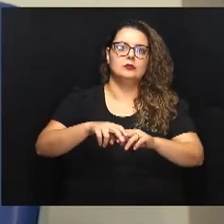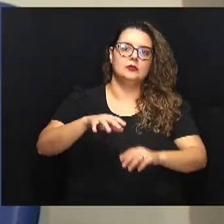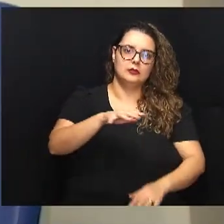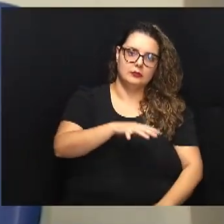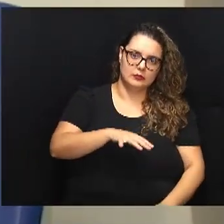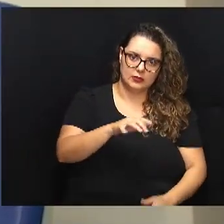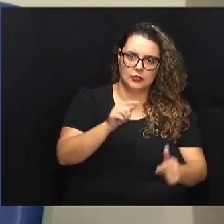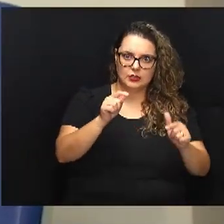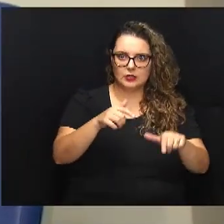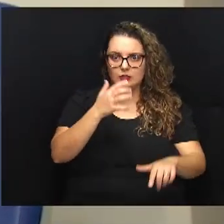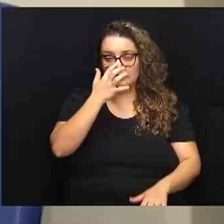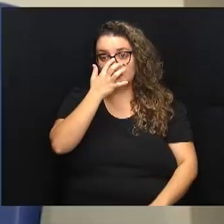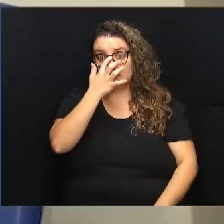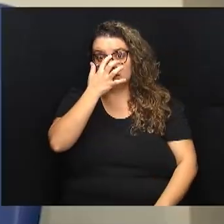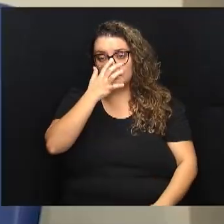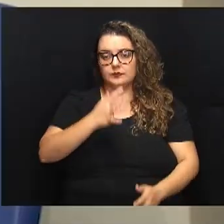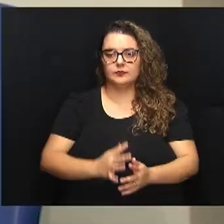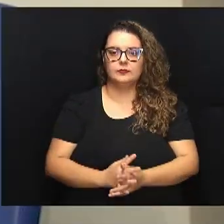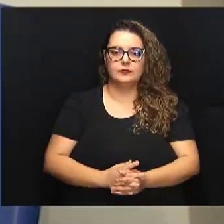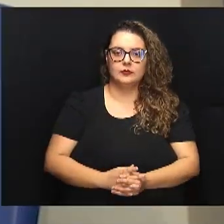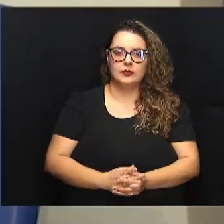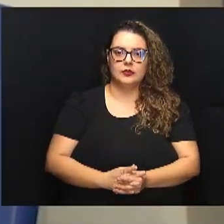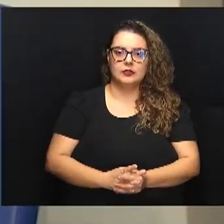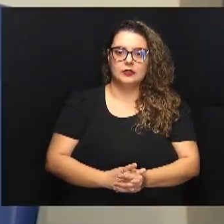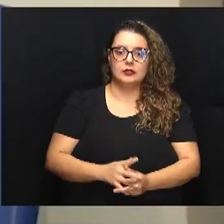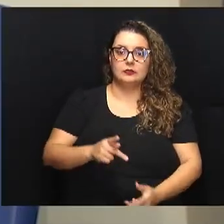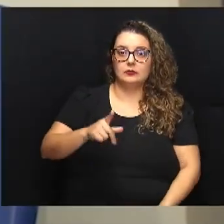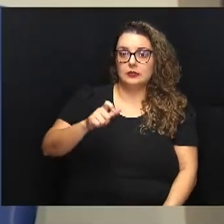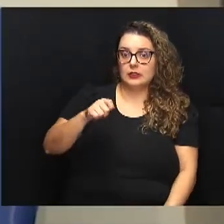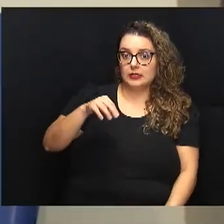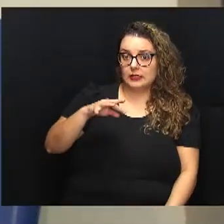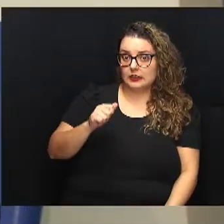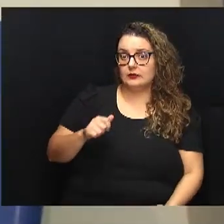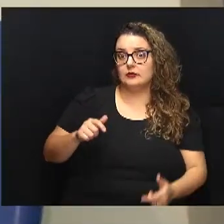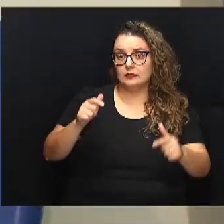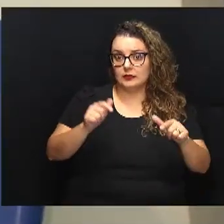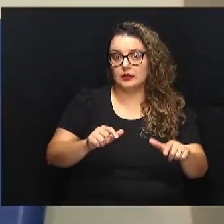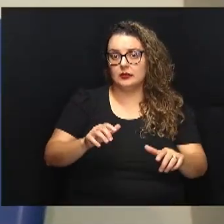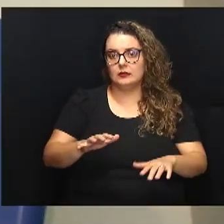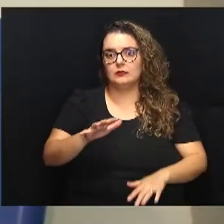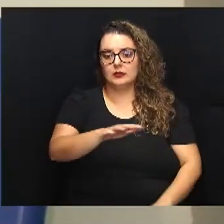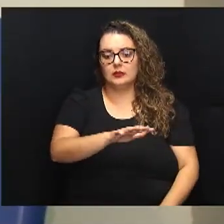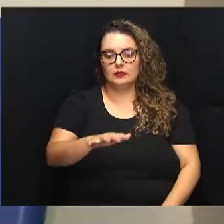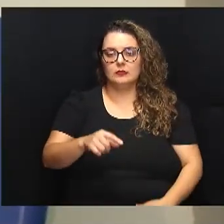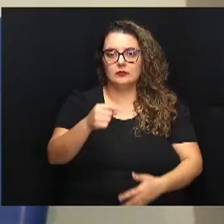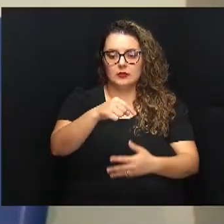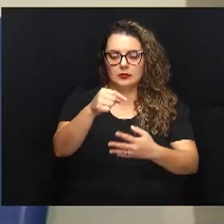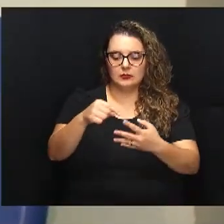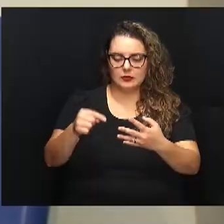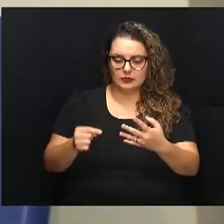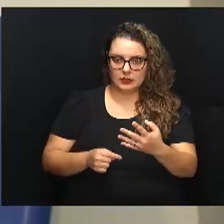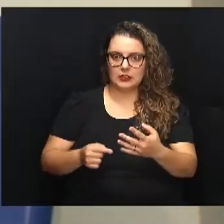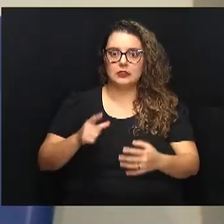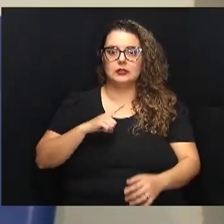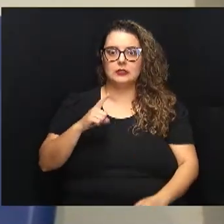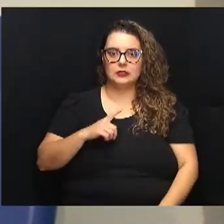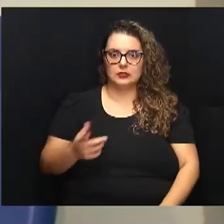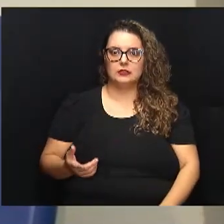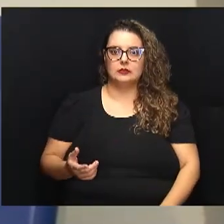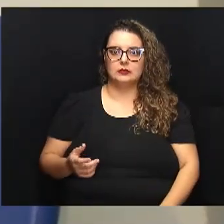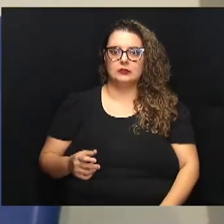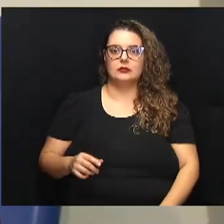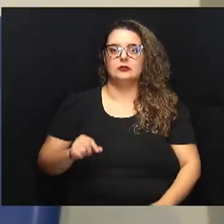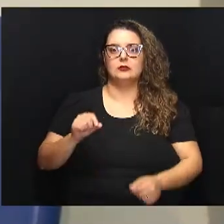ambiente, esse concentrado de plaqueta fica em ar ambiente. Enfim, cada um desses hemocomponentes tem uma indicação transfusional.